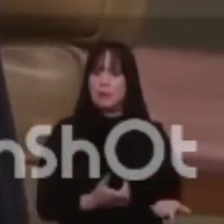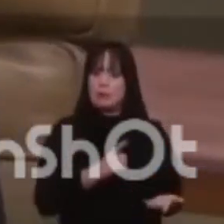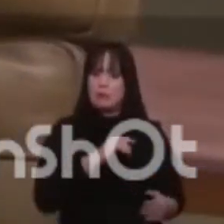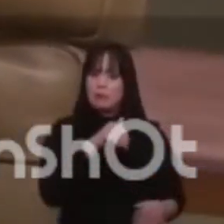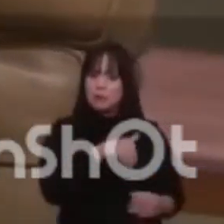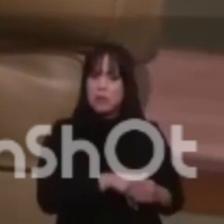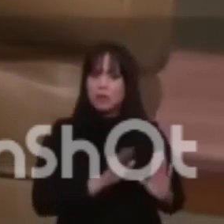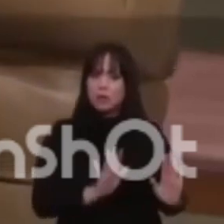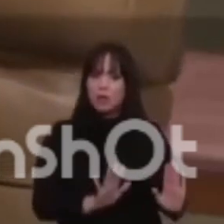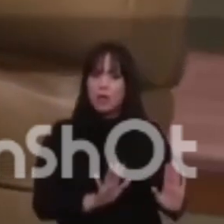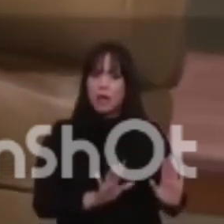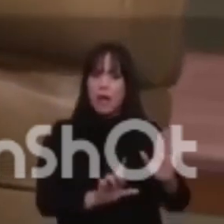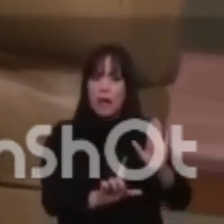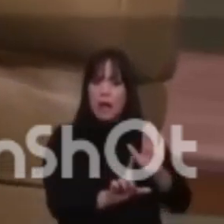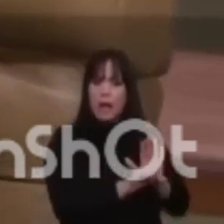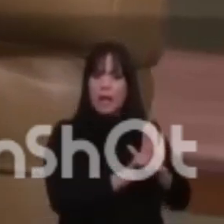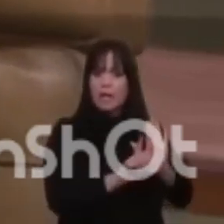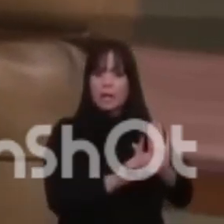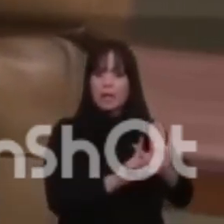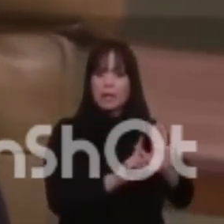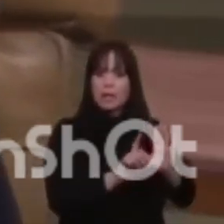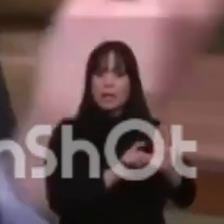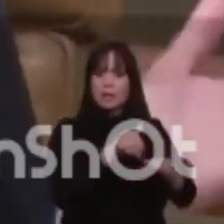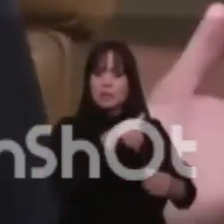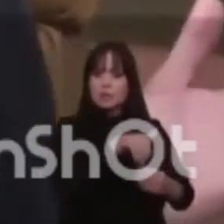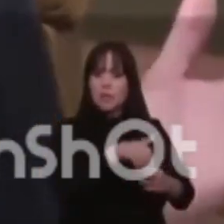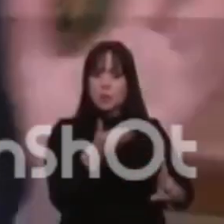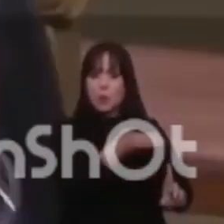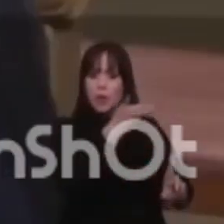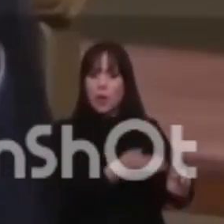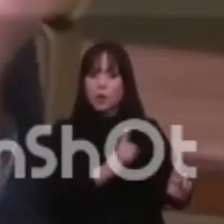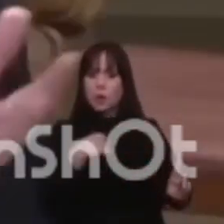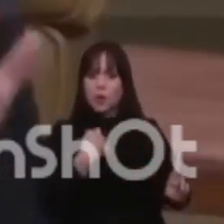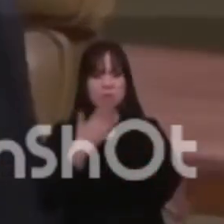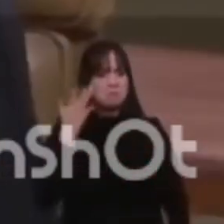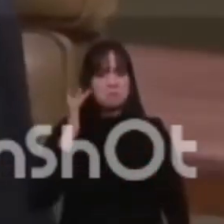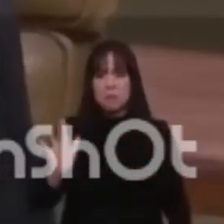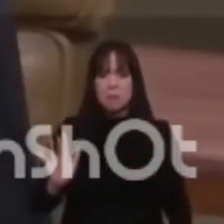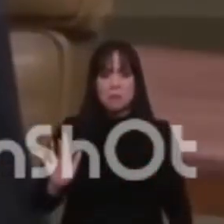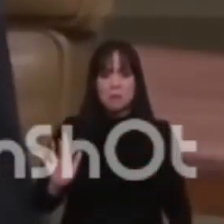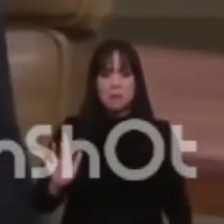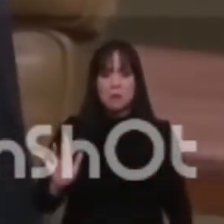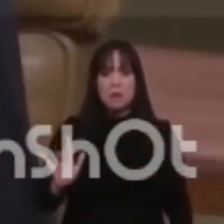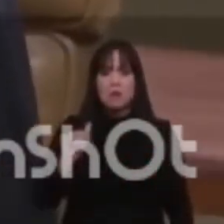não ver brincadeira em fala de Moro sobre comprar um habeas corpus de Gilmar Mendes.